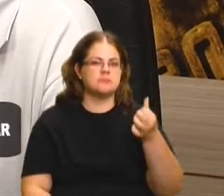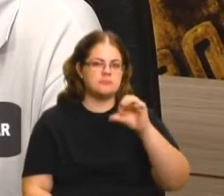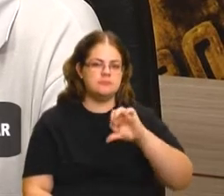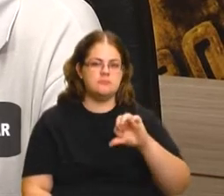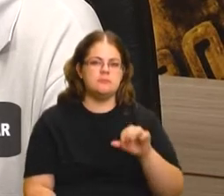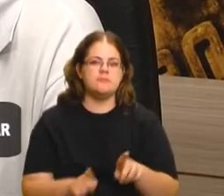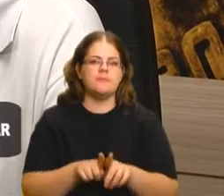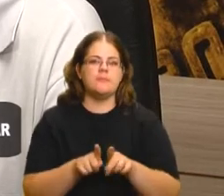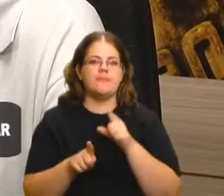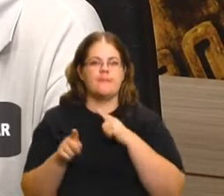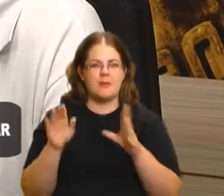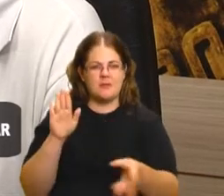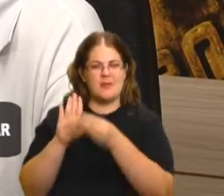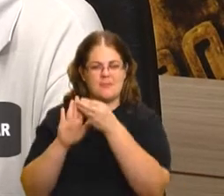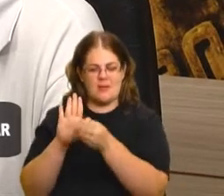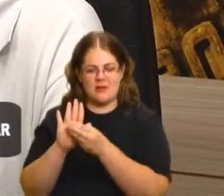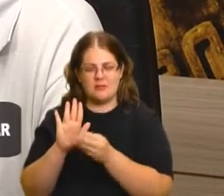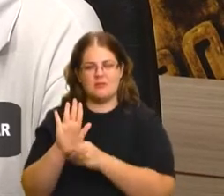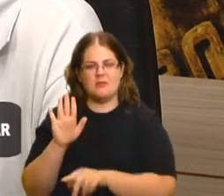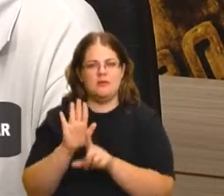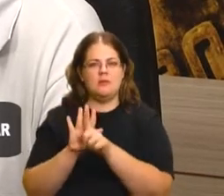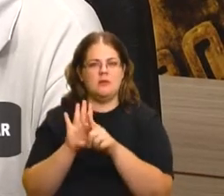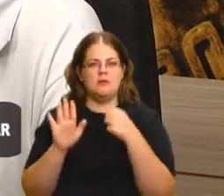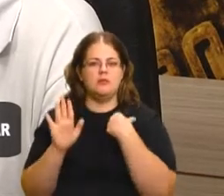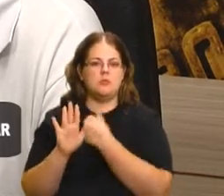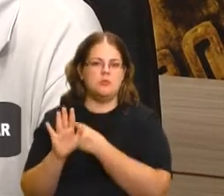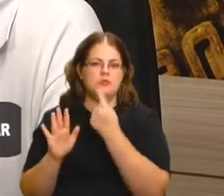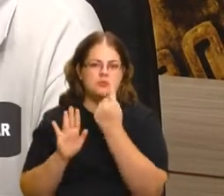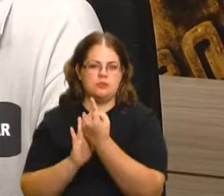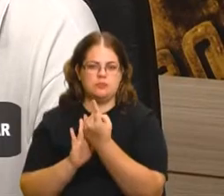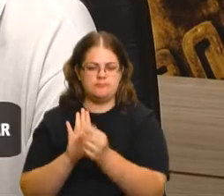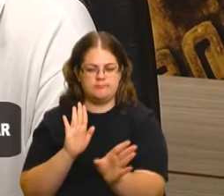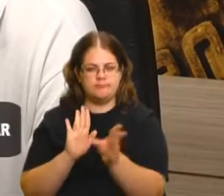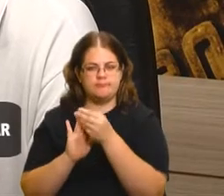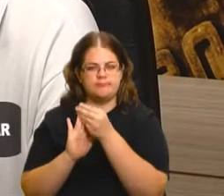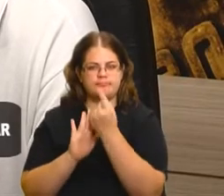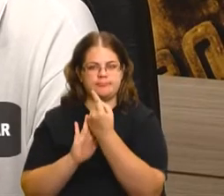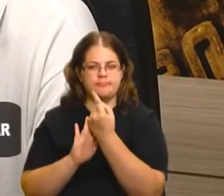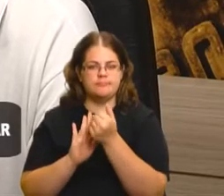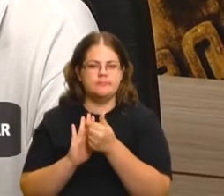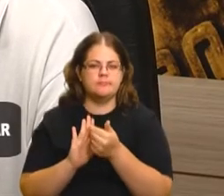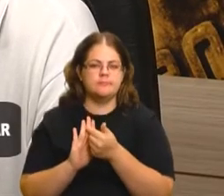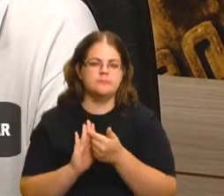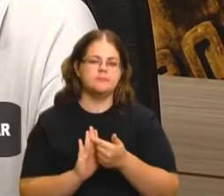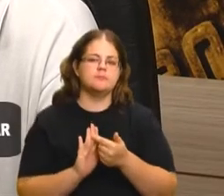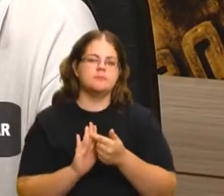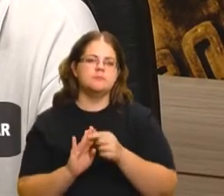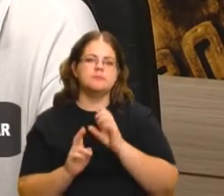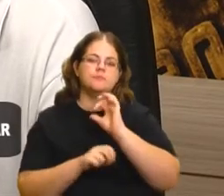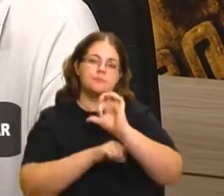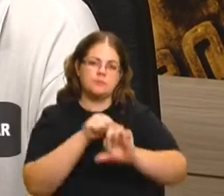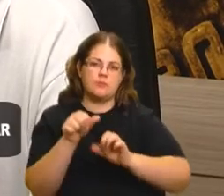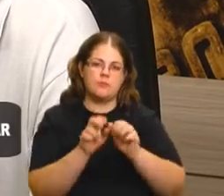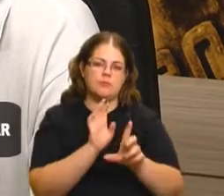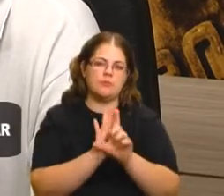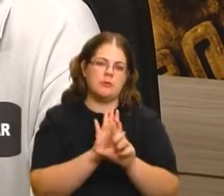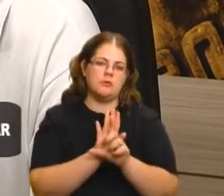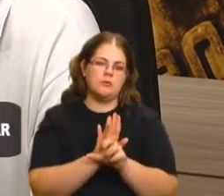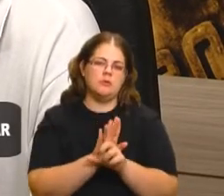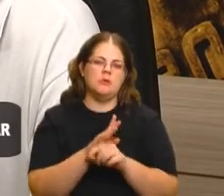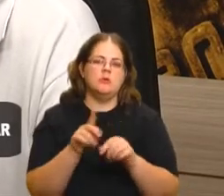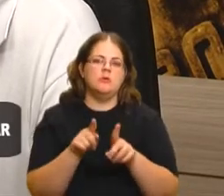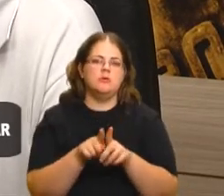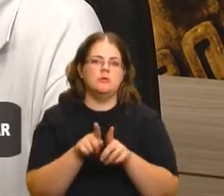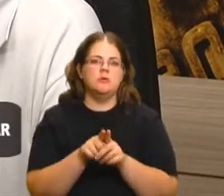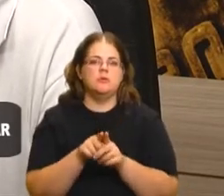há uma emenda constitucional número 1, se não me engano, que altera a Constituição Quer